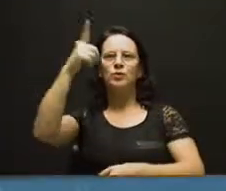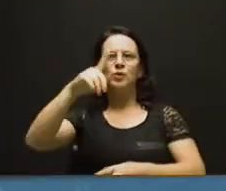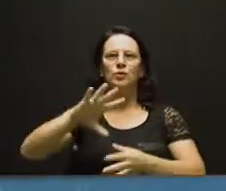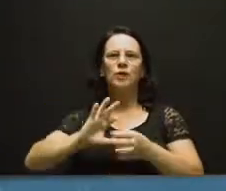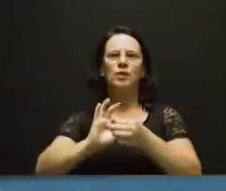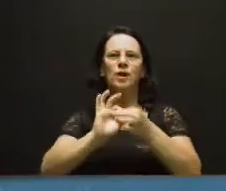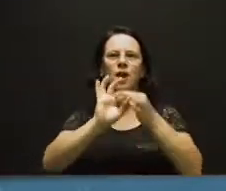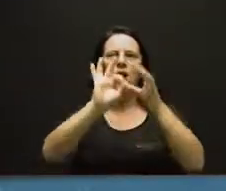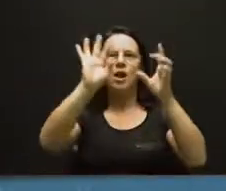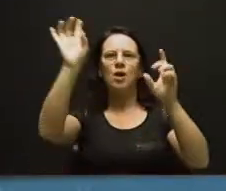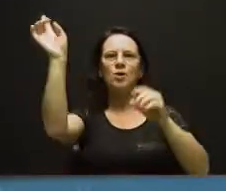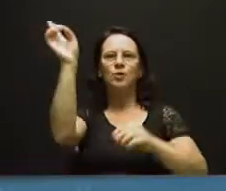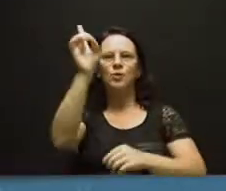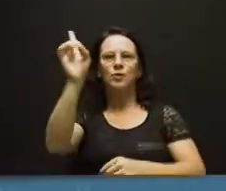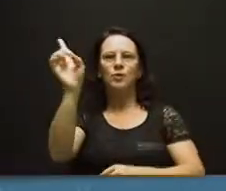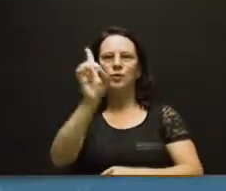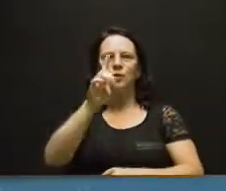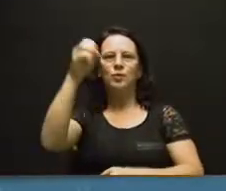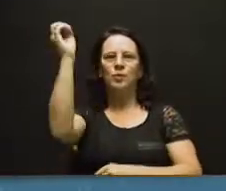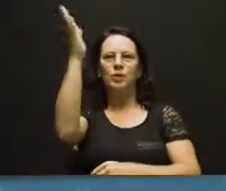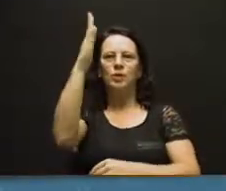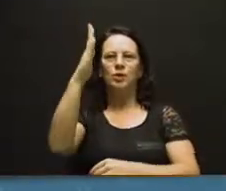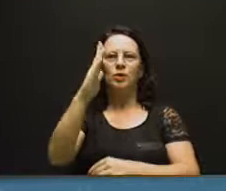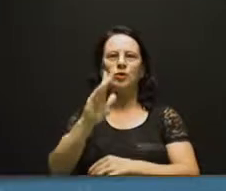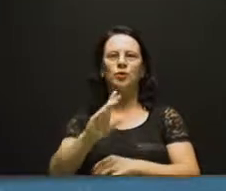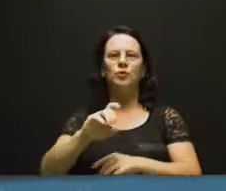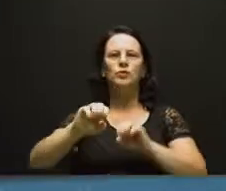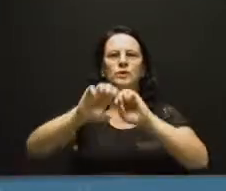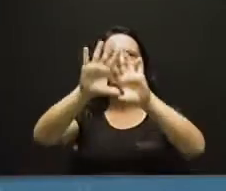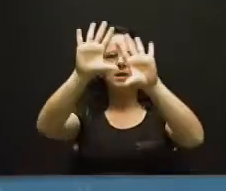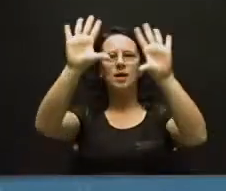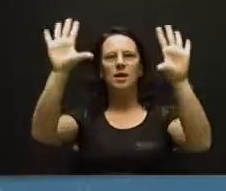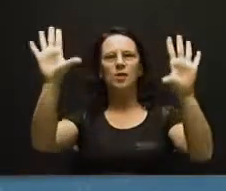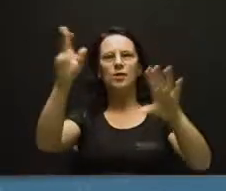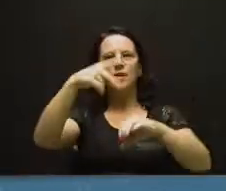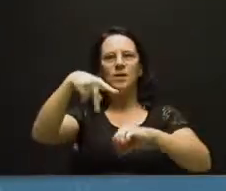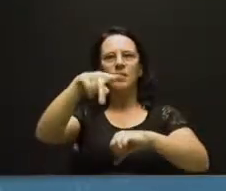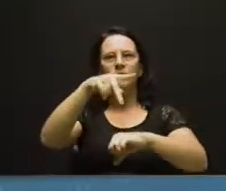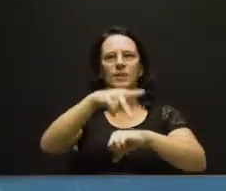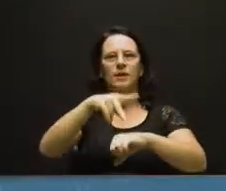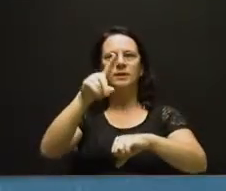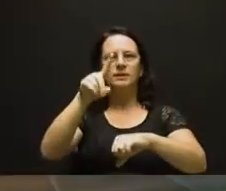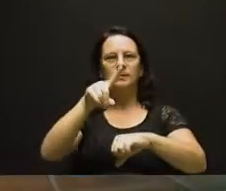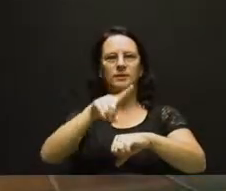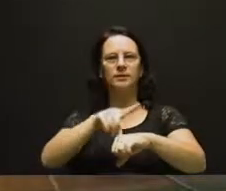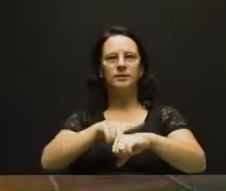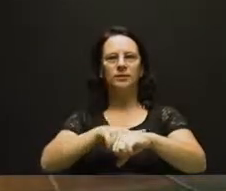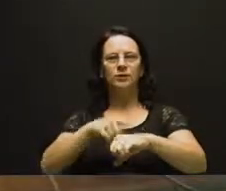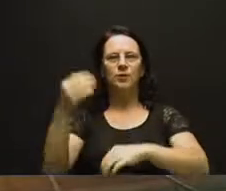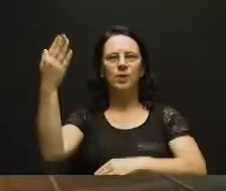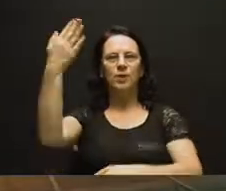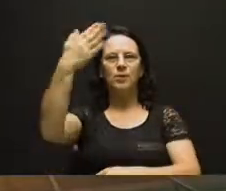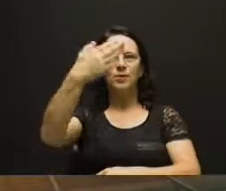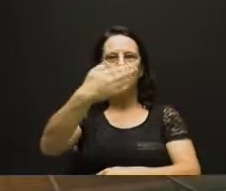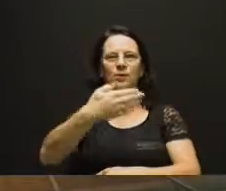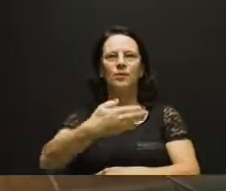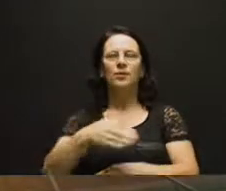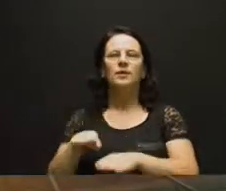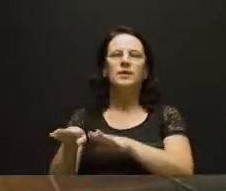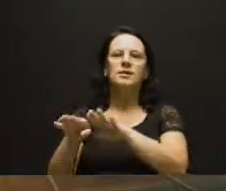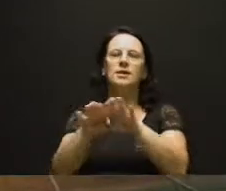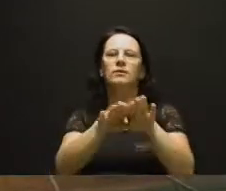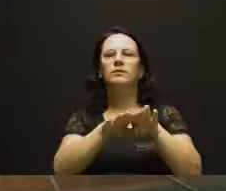liberdade raios longe foi então não olha nesse instante seu ganhou